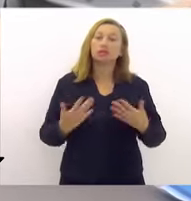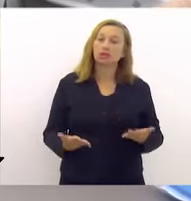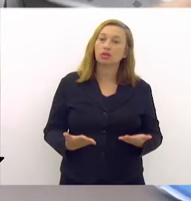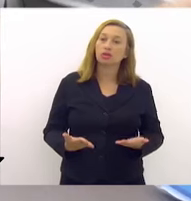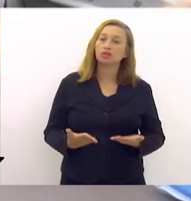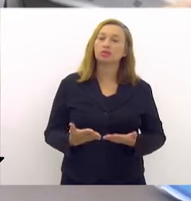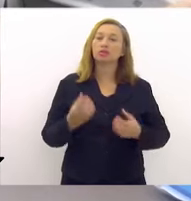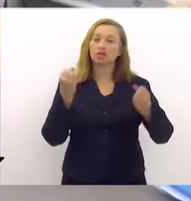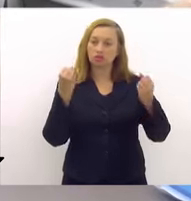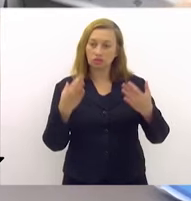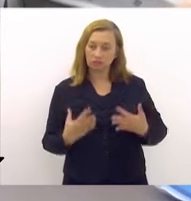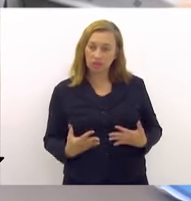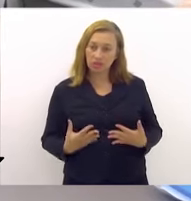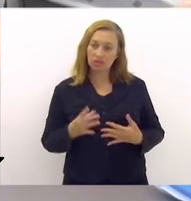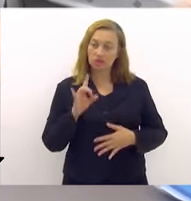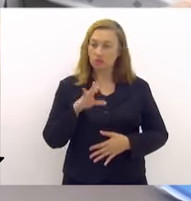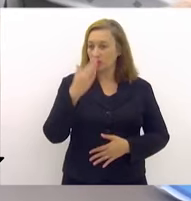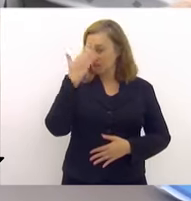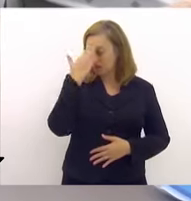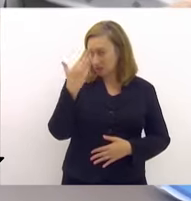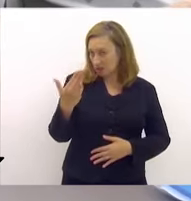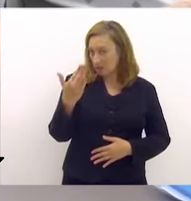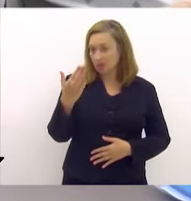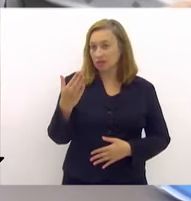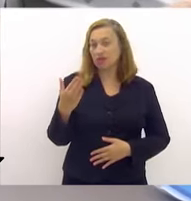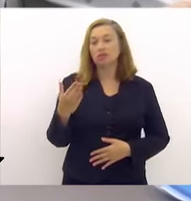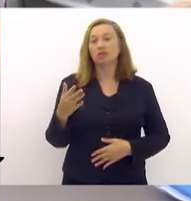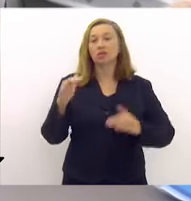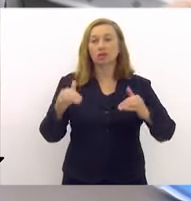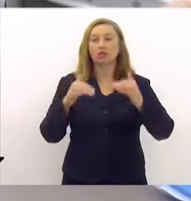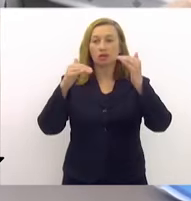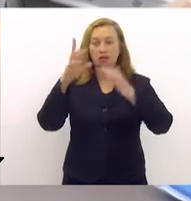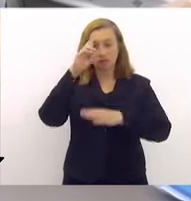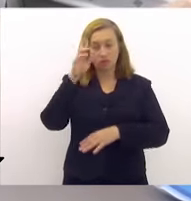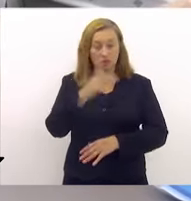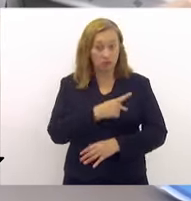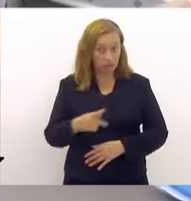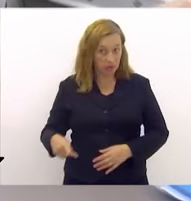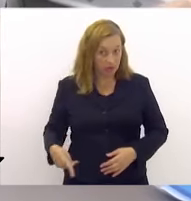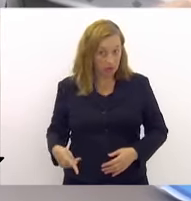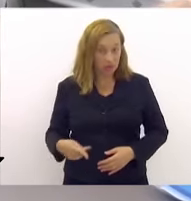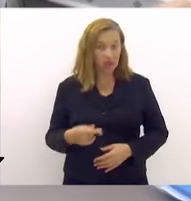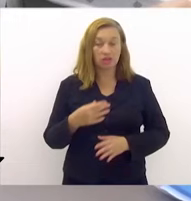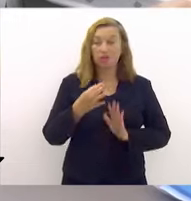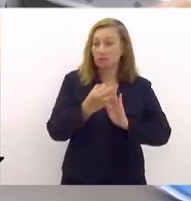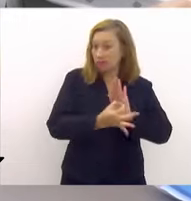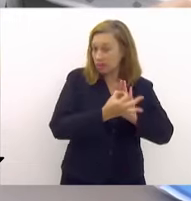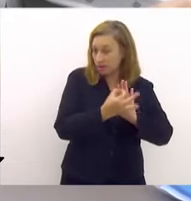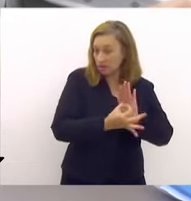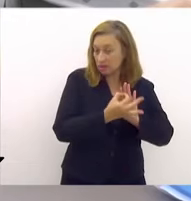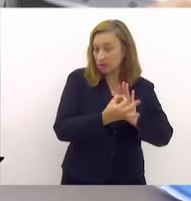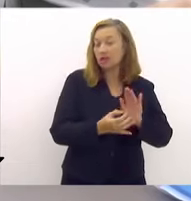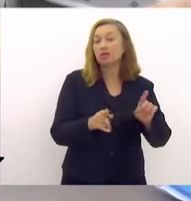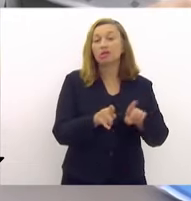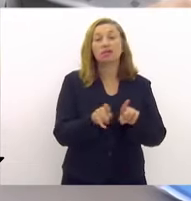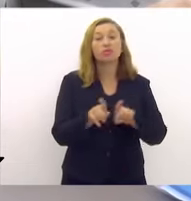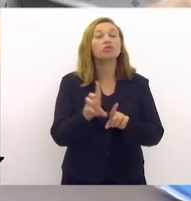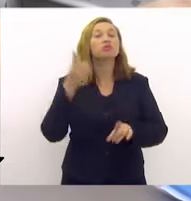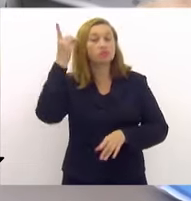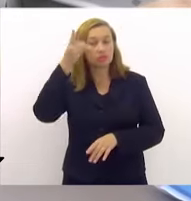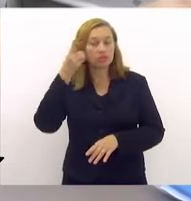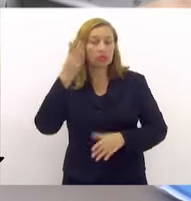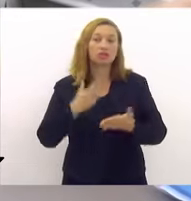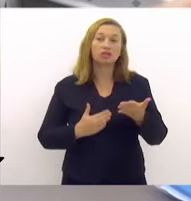esse esclarecimento apenas, e agradecendo a Vossa Excelência que deu o parecer e aos deputados que